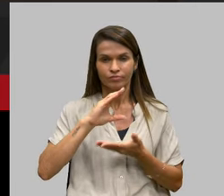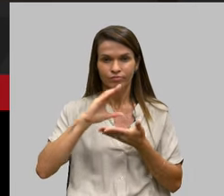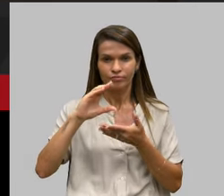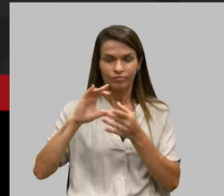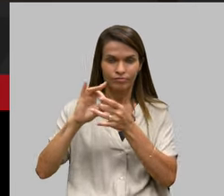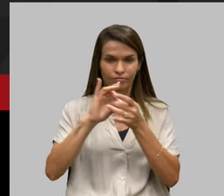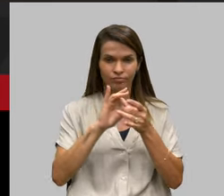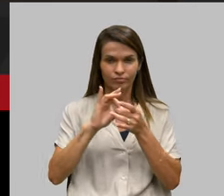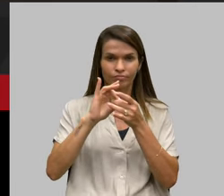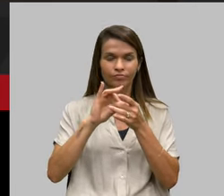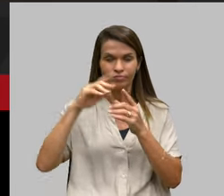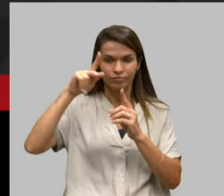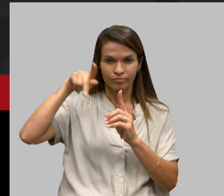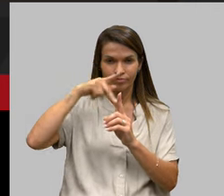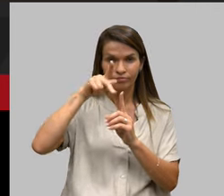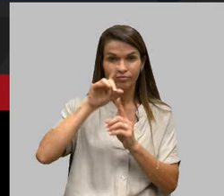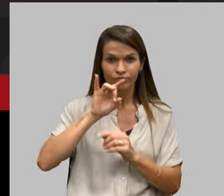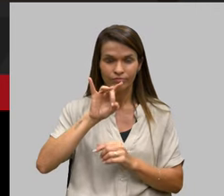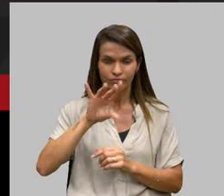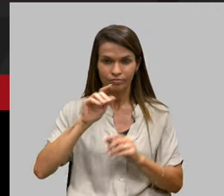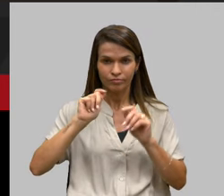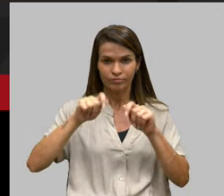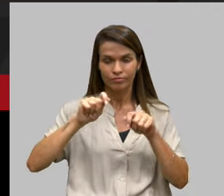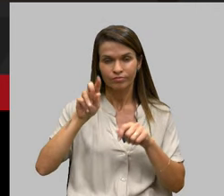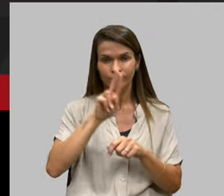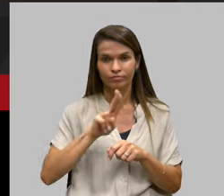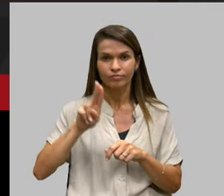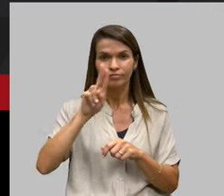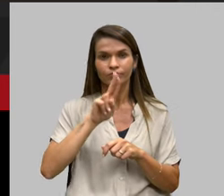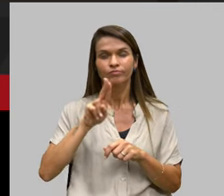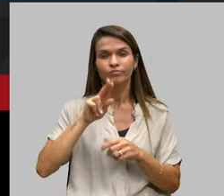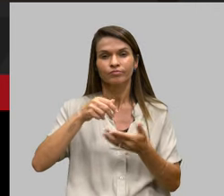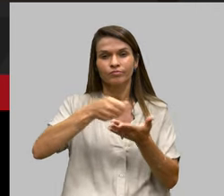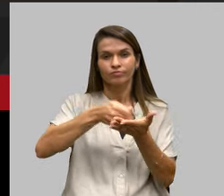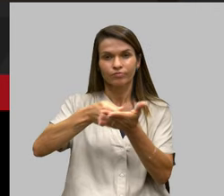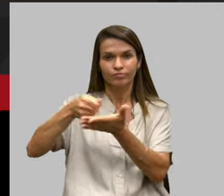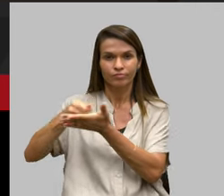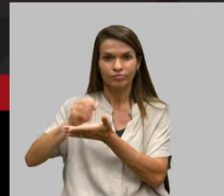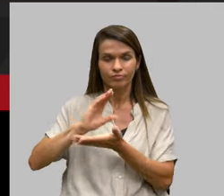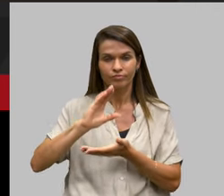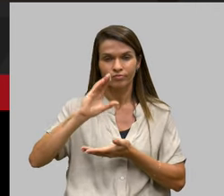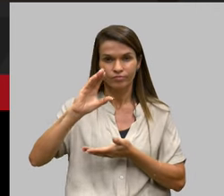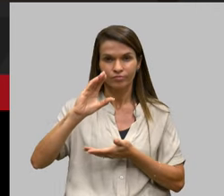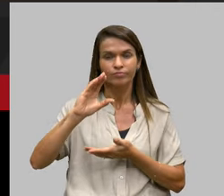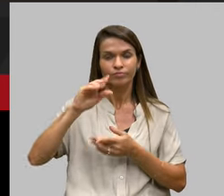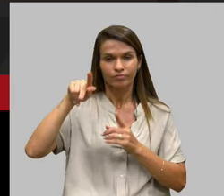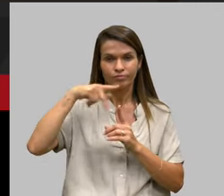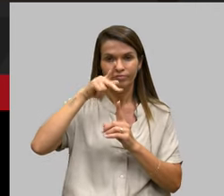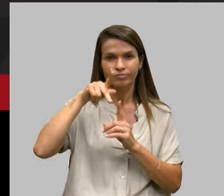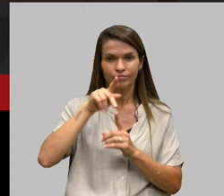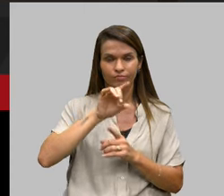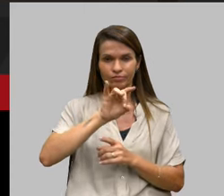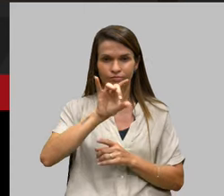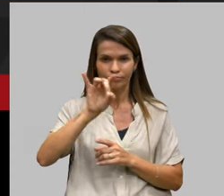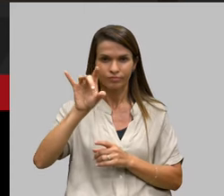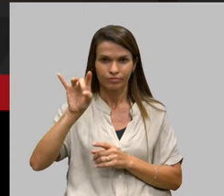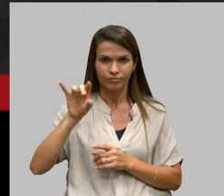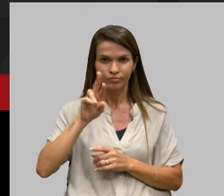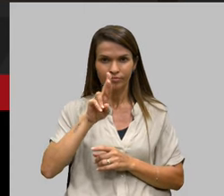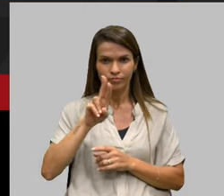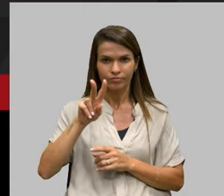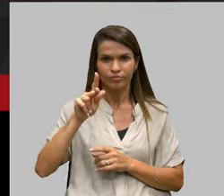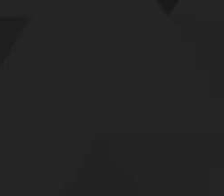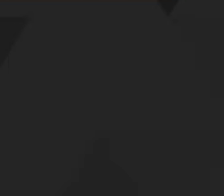previdência somente poderão ser utilizados para pagamento de benefícios previdenciários dos respectivos regimes